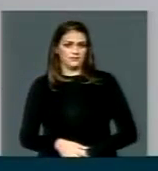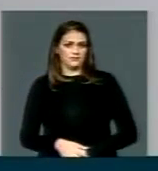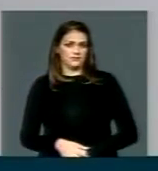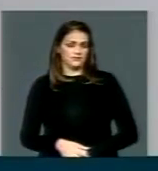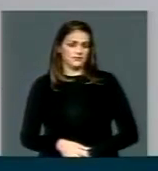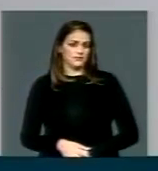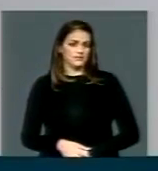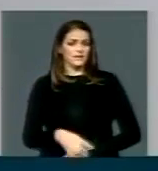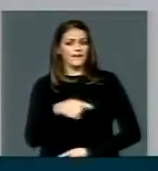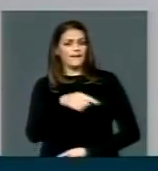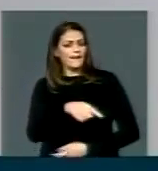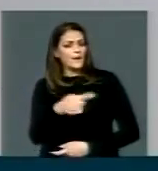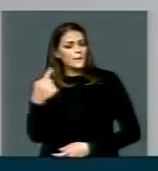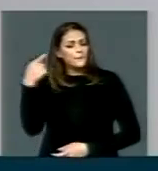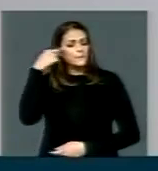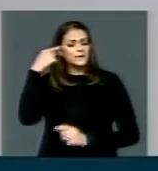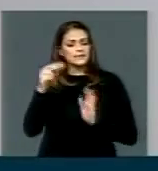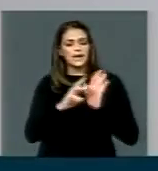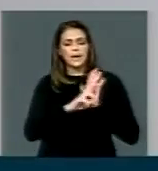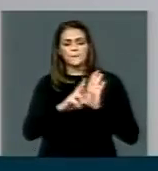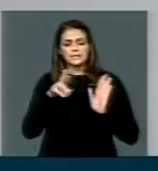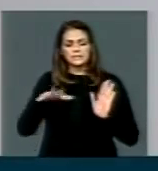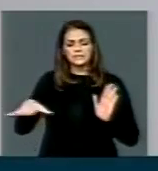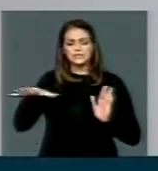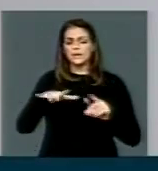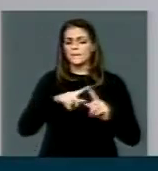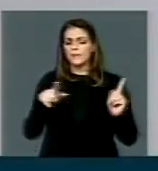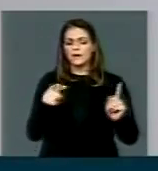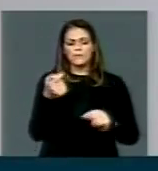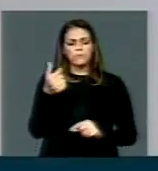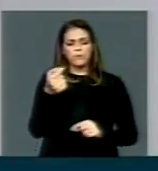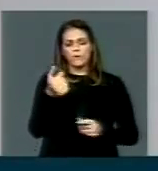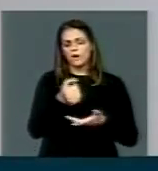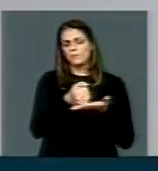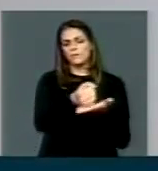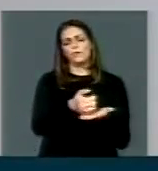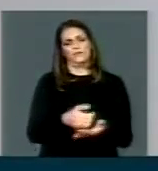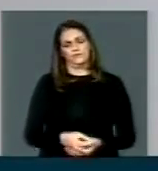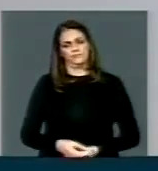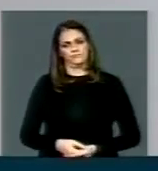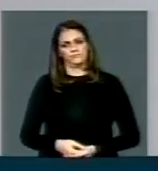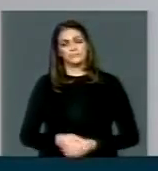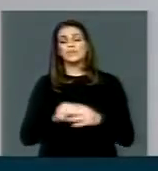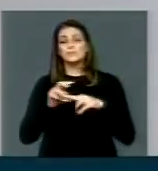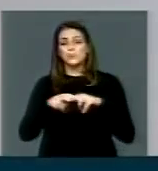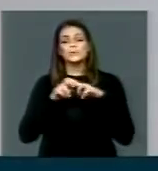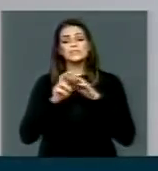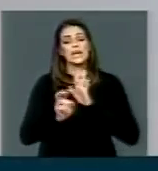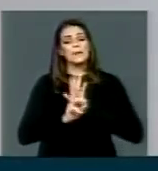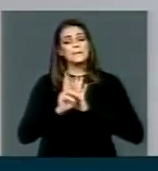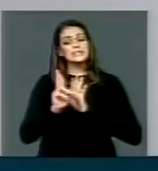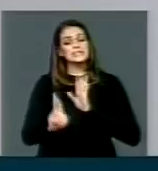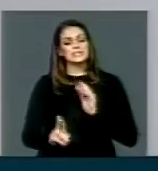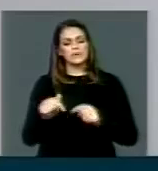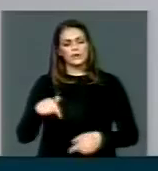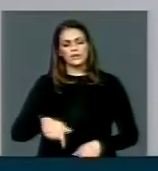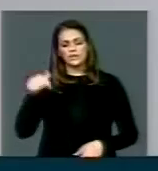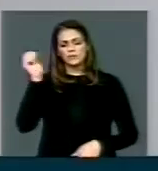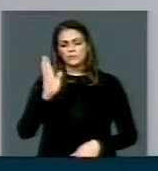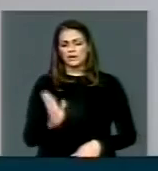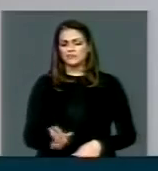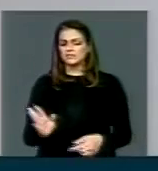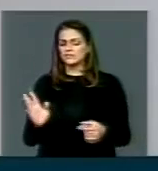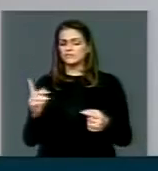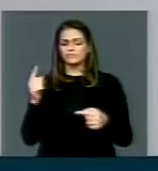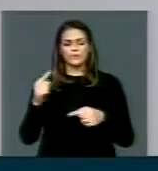democracia representativa. Por isso que a correlação de forças no país é totalmente diferente da correlação